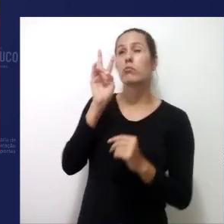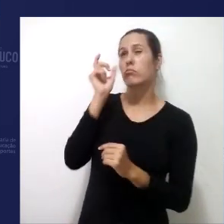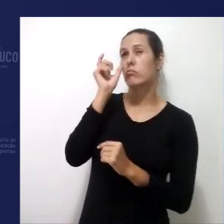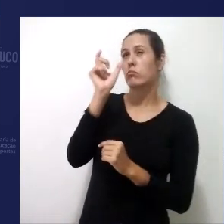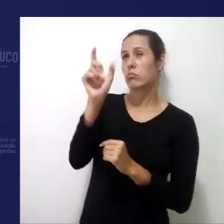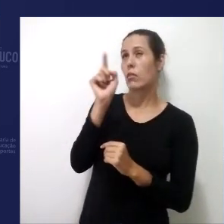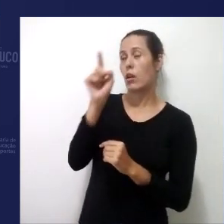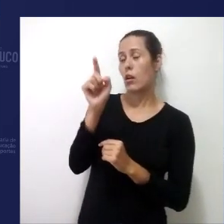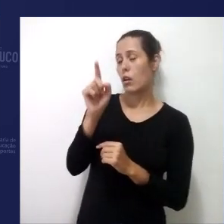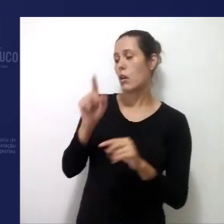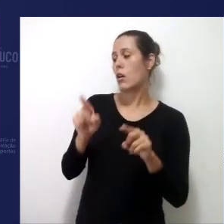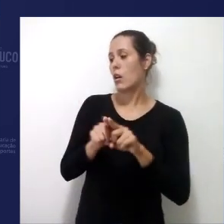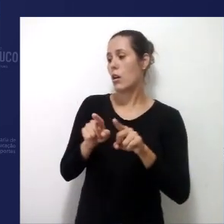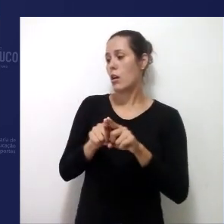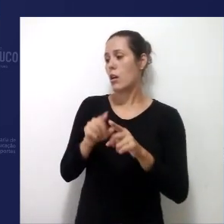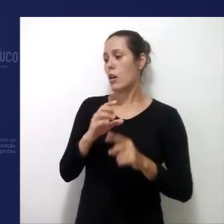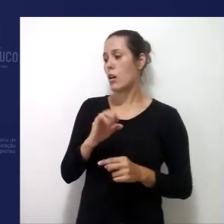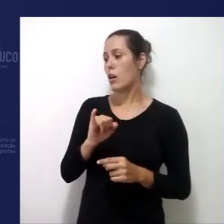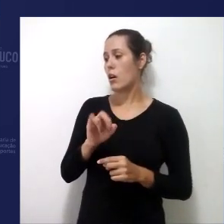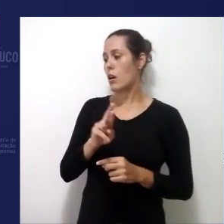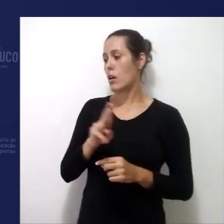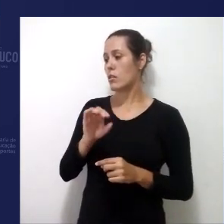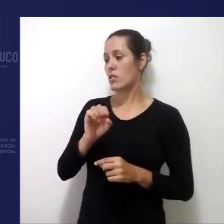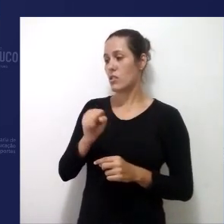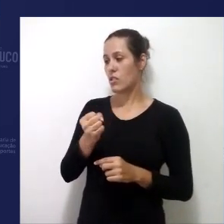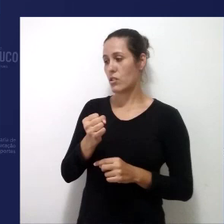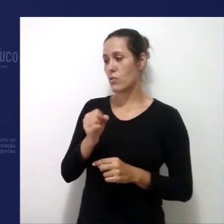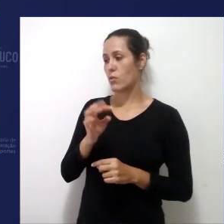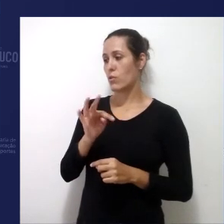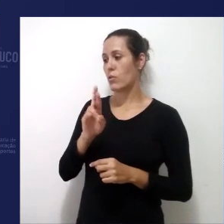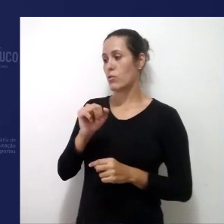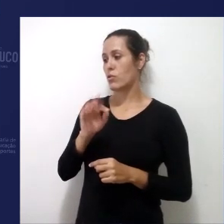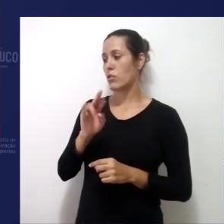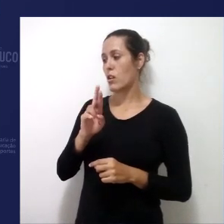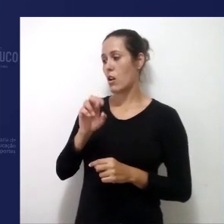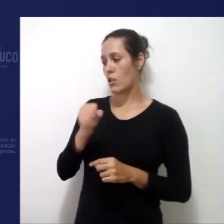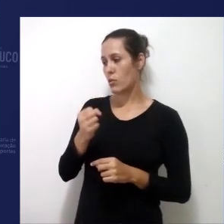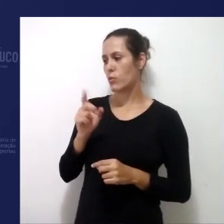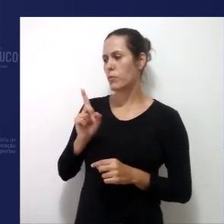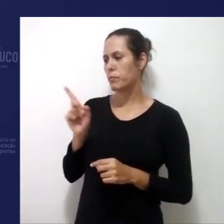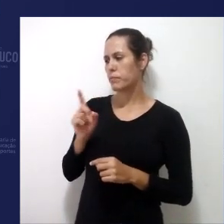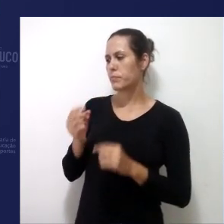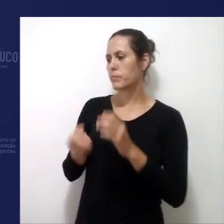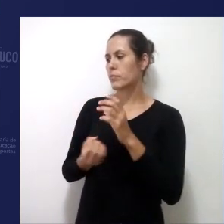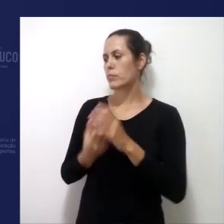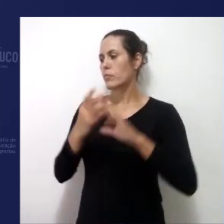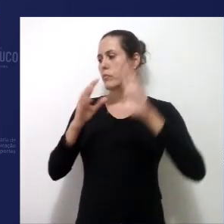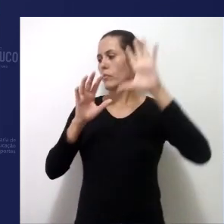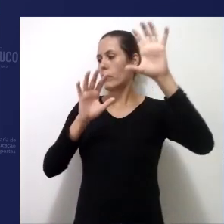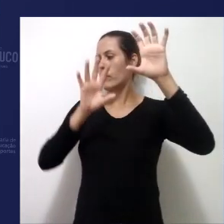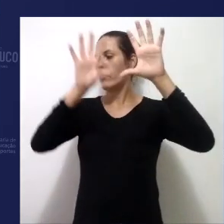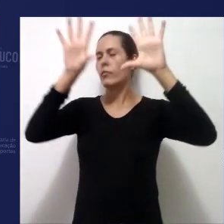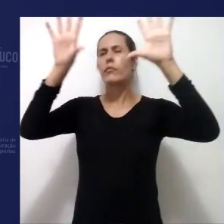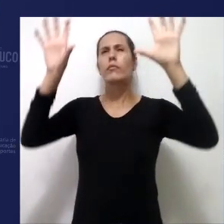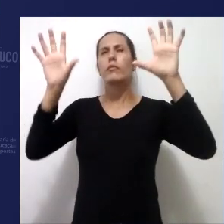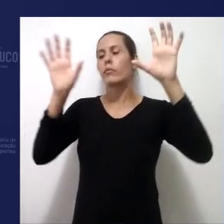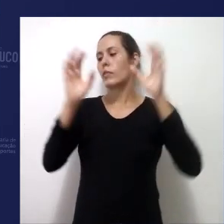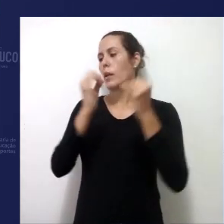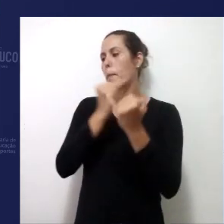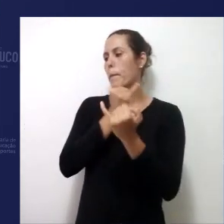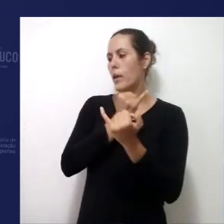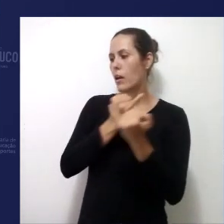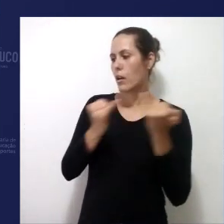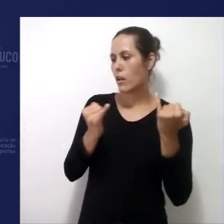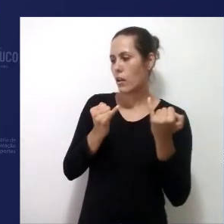Essa nuvem aí alta ela é bastante interessante, que no caso é a cirrostratus. Se você observar aí na telinha, assemelha-se